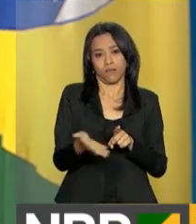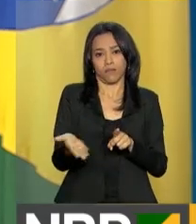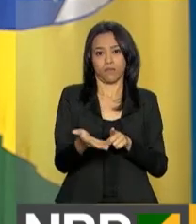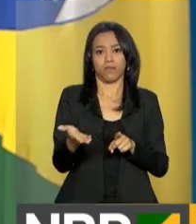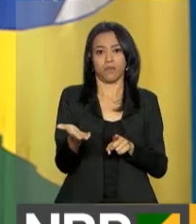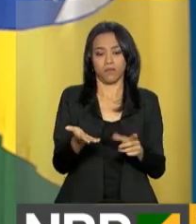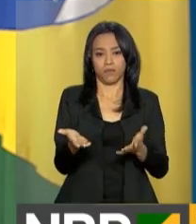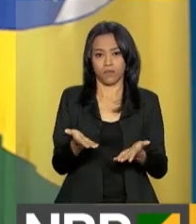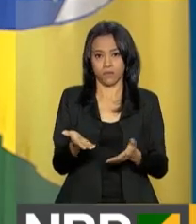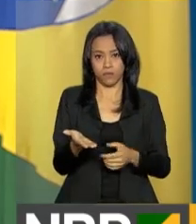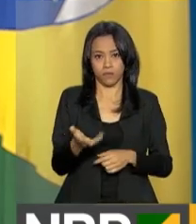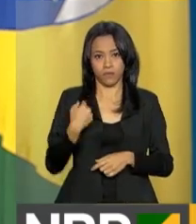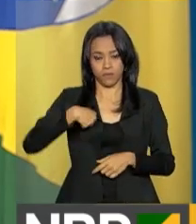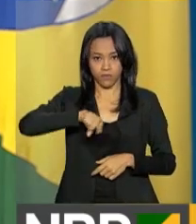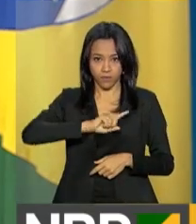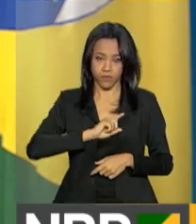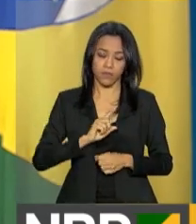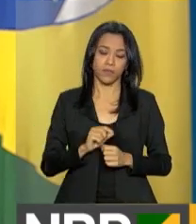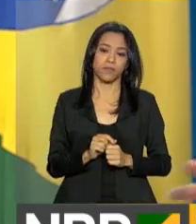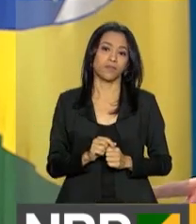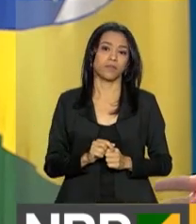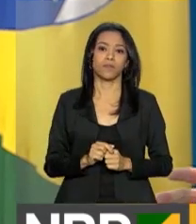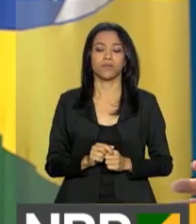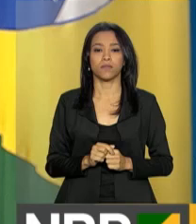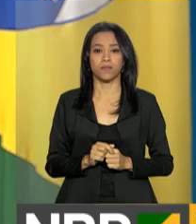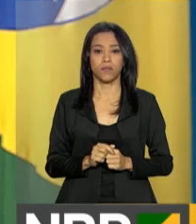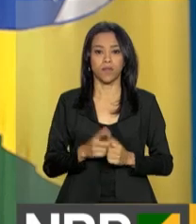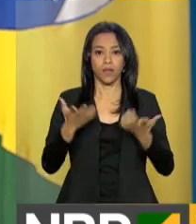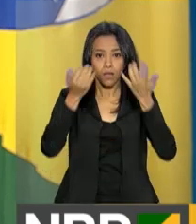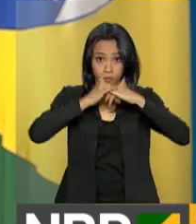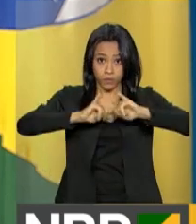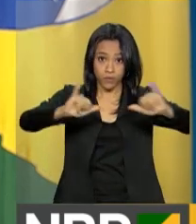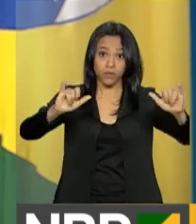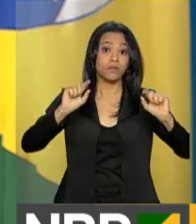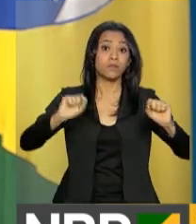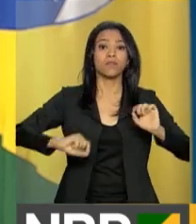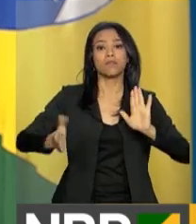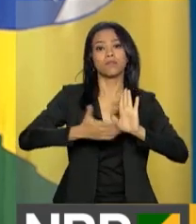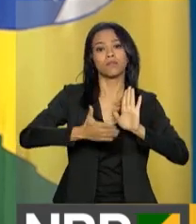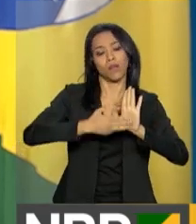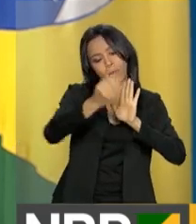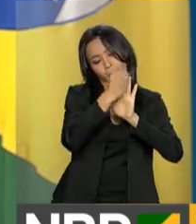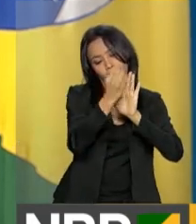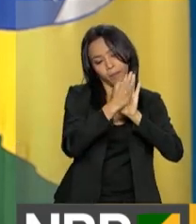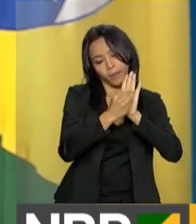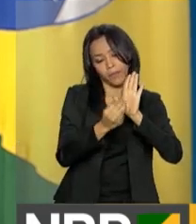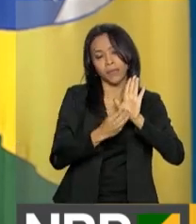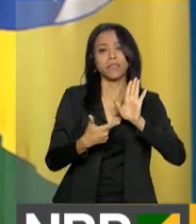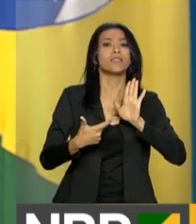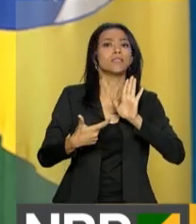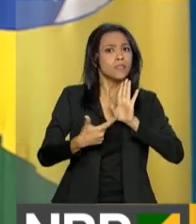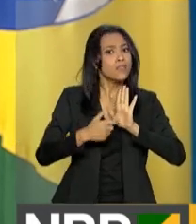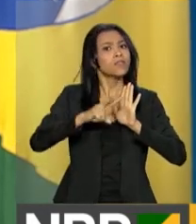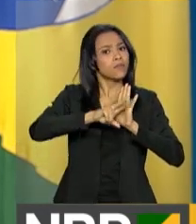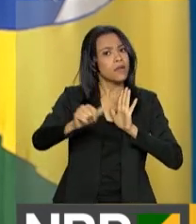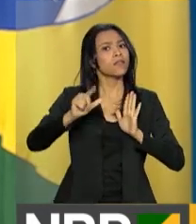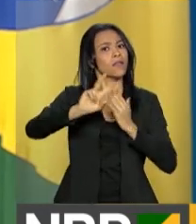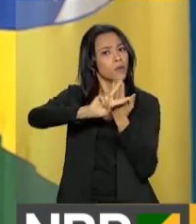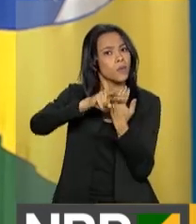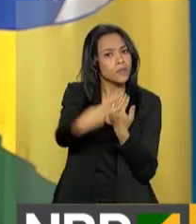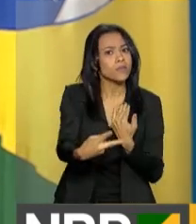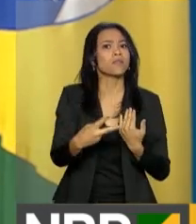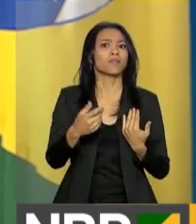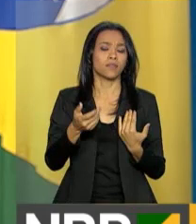estamos nós estamos anunciando medidas é que refletem as melhores